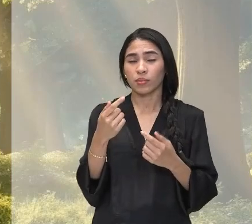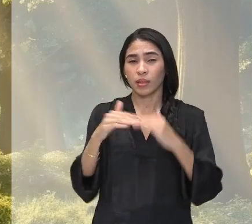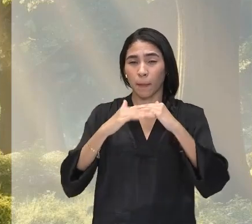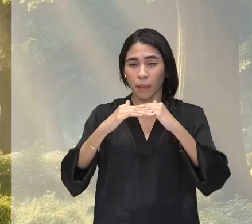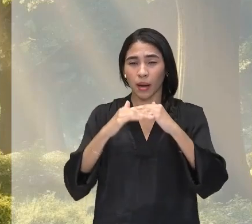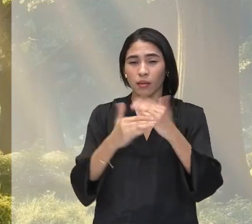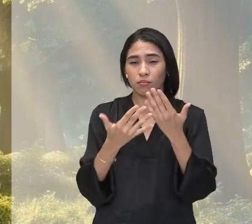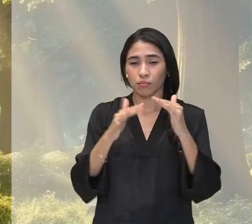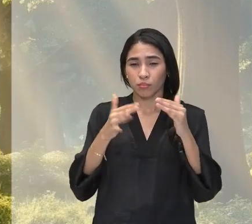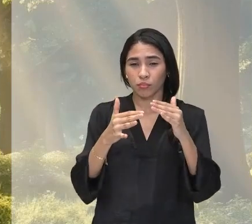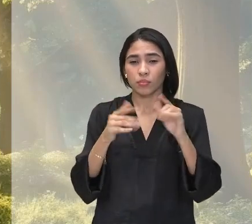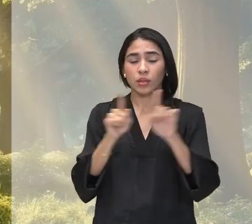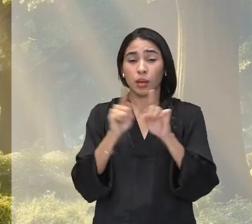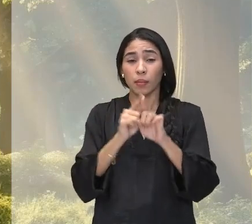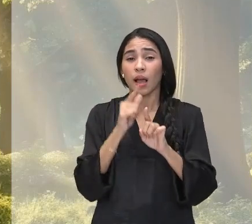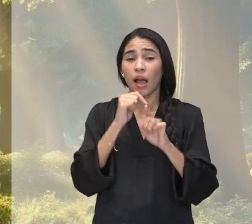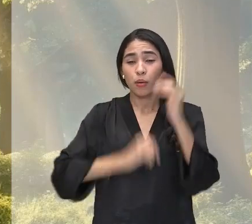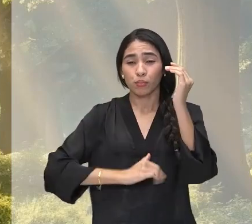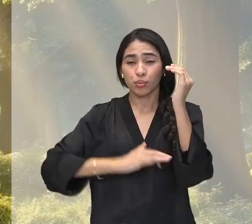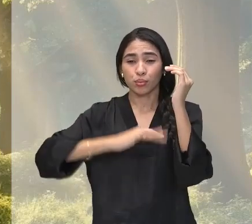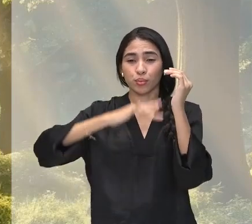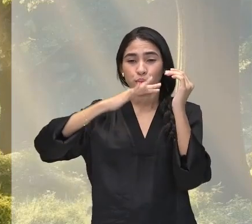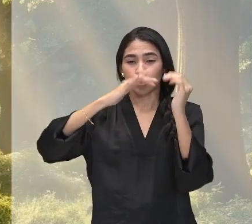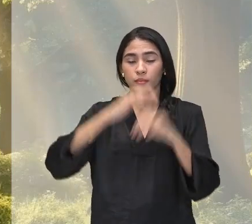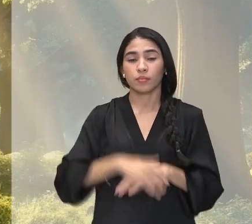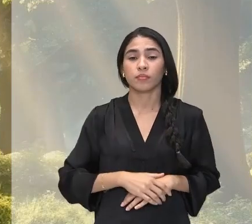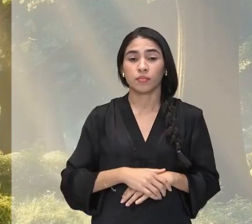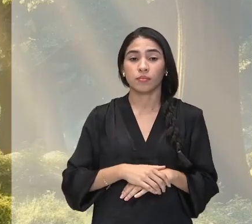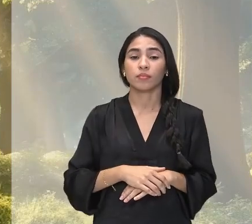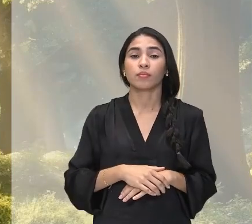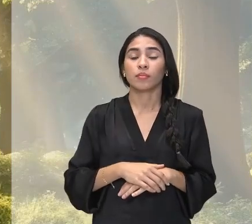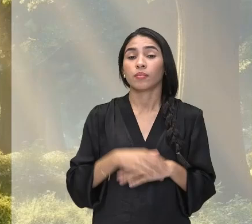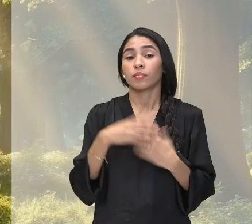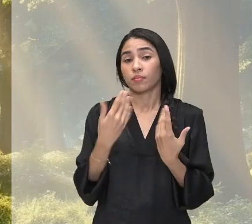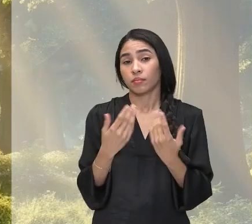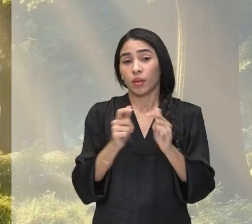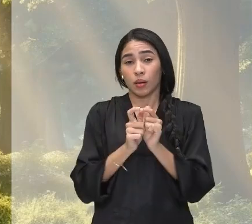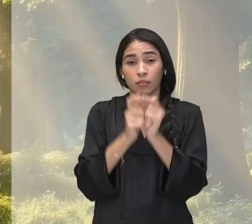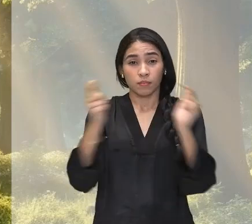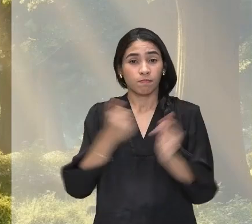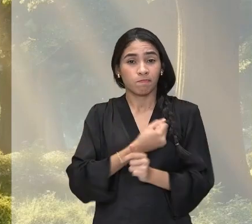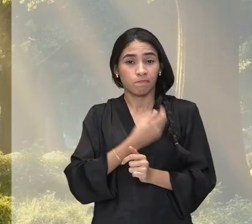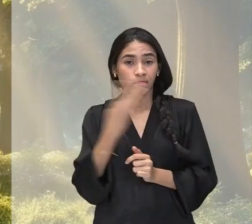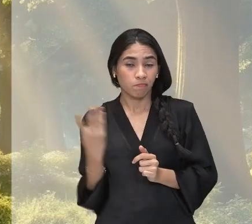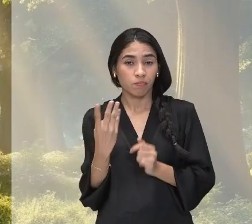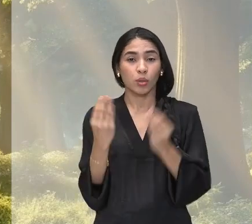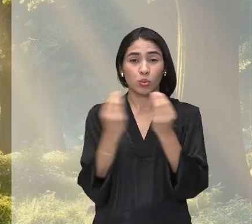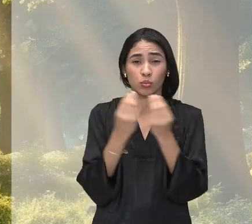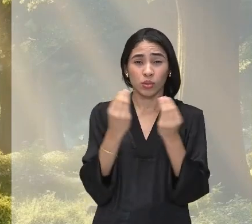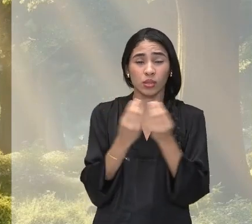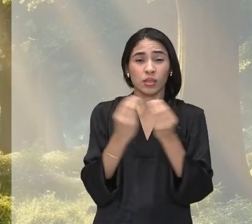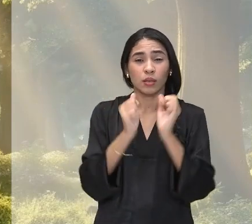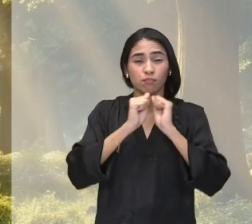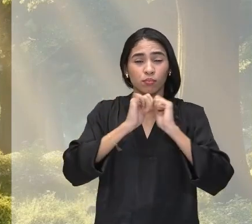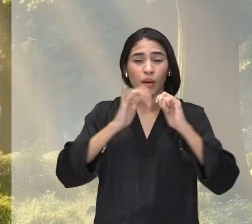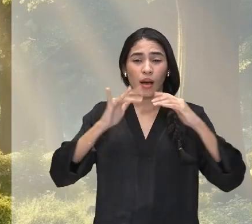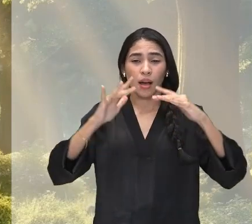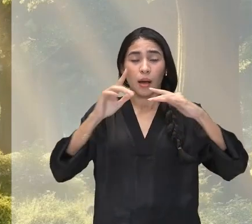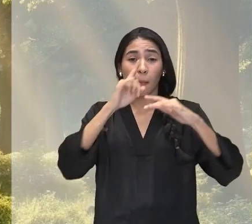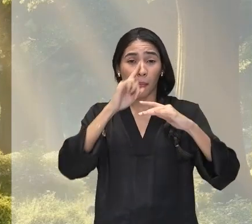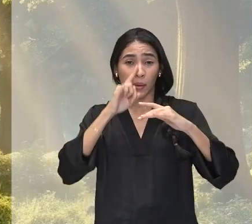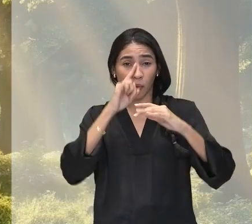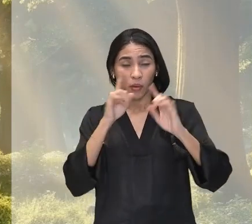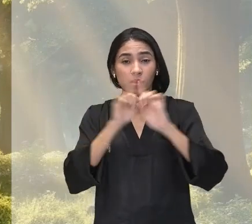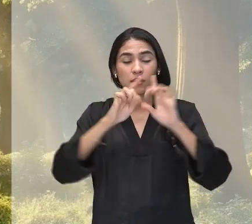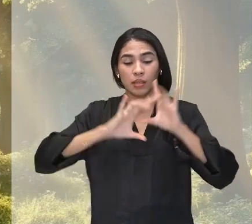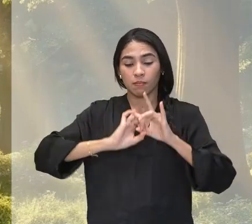que aconteceram no mesmo ano. Naquela ocasião, grande quantidade de material radioativo foi liberado também